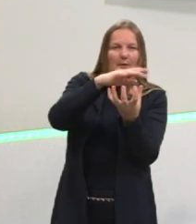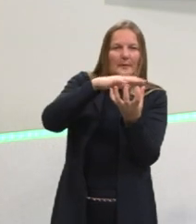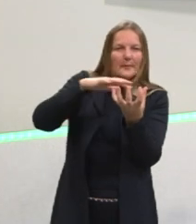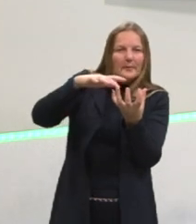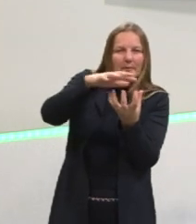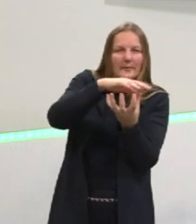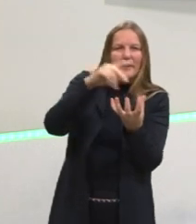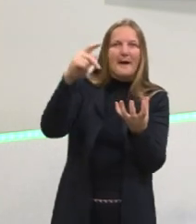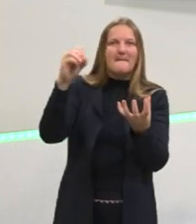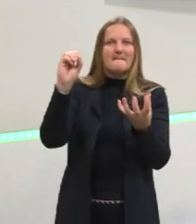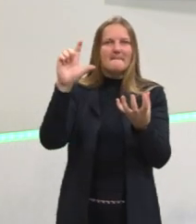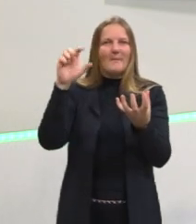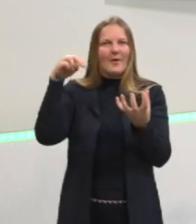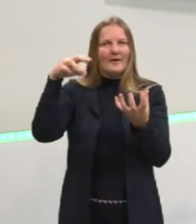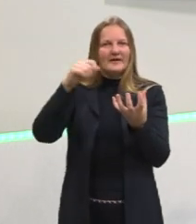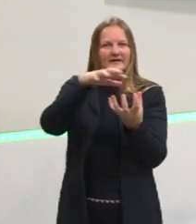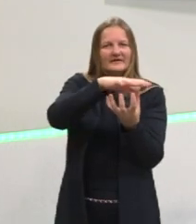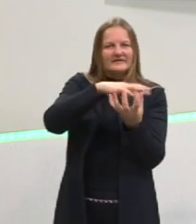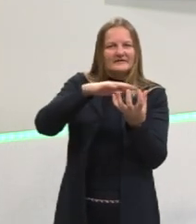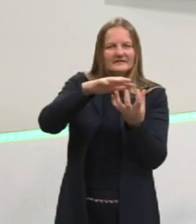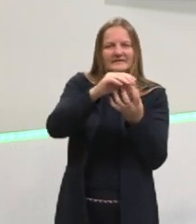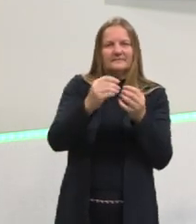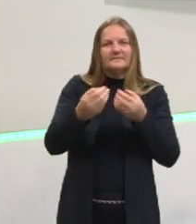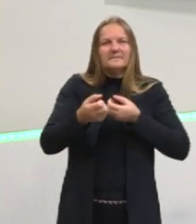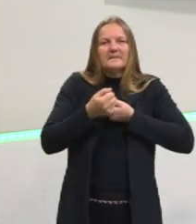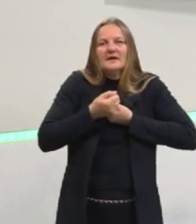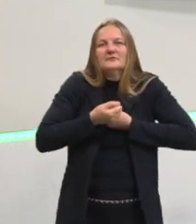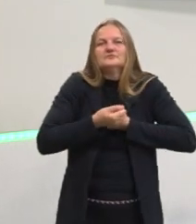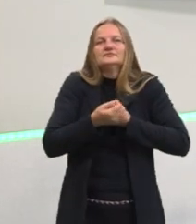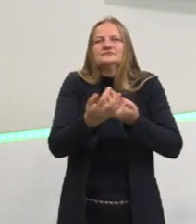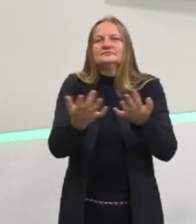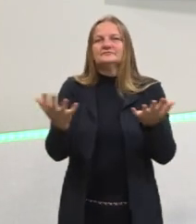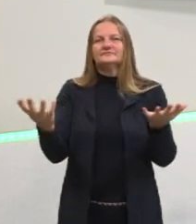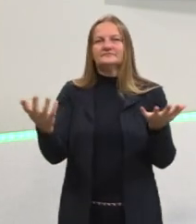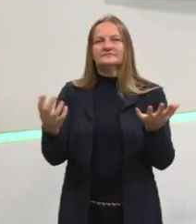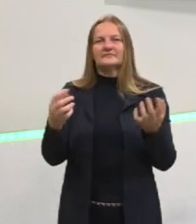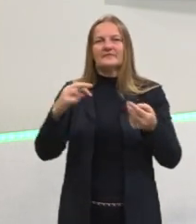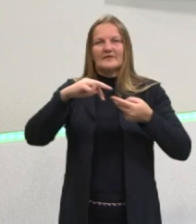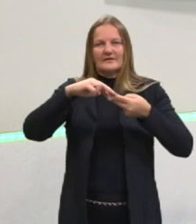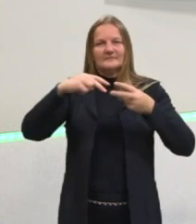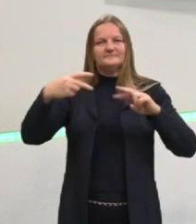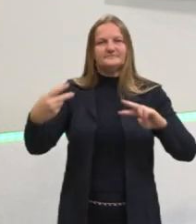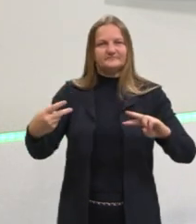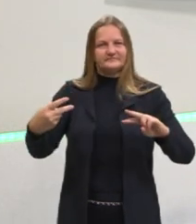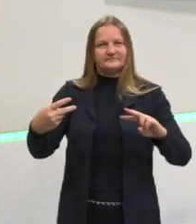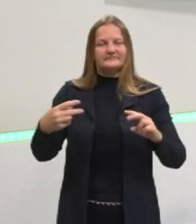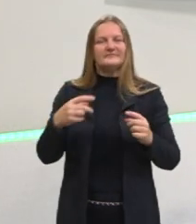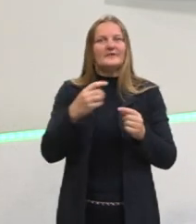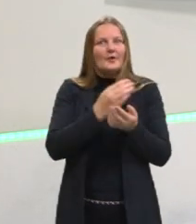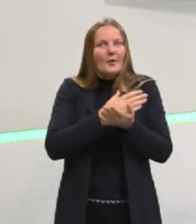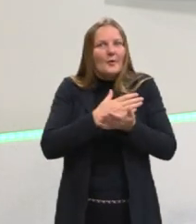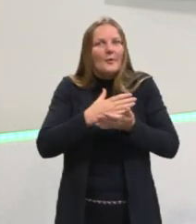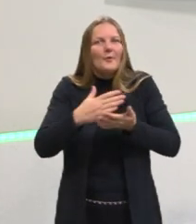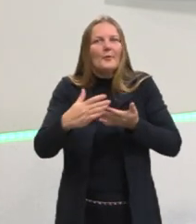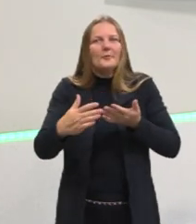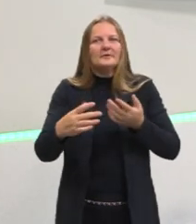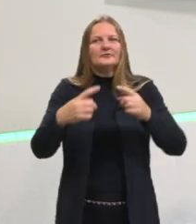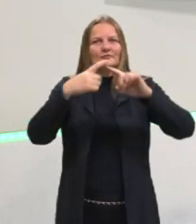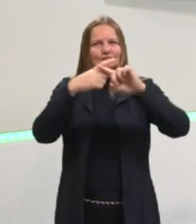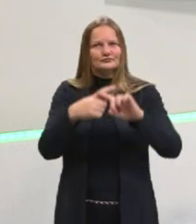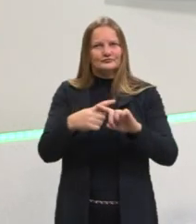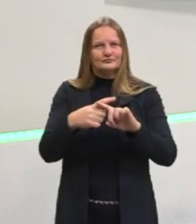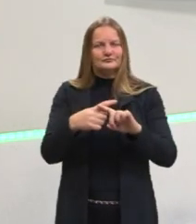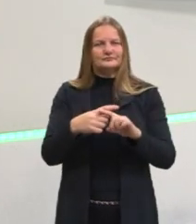pólen dela e levar adiante podem delas gametas dela então aí começou a grande competição